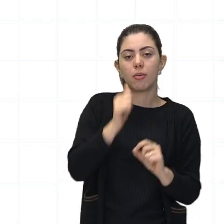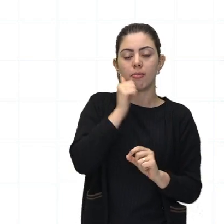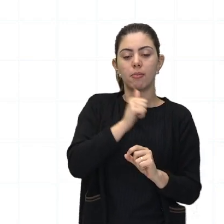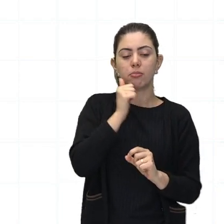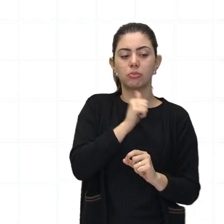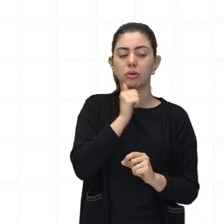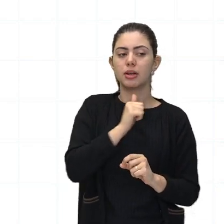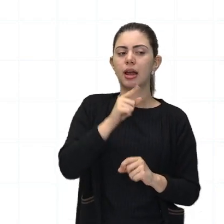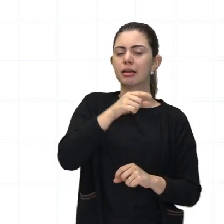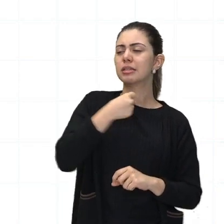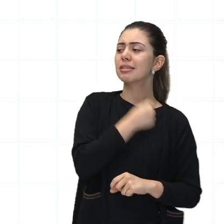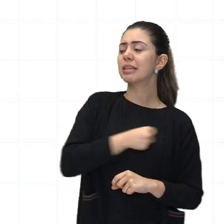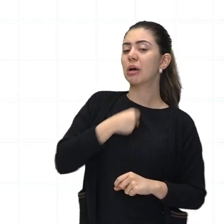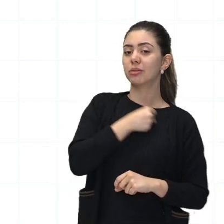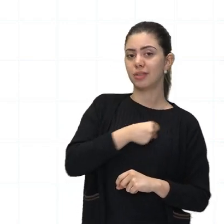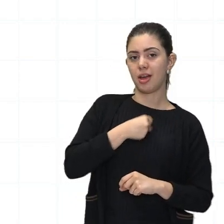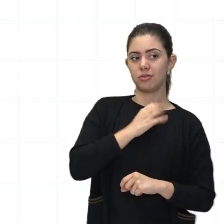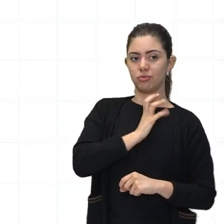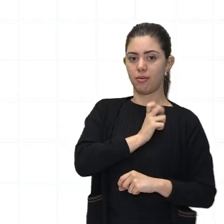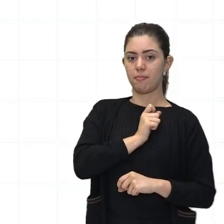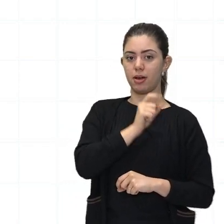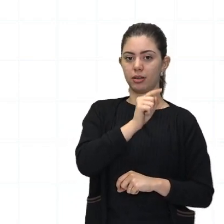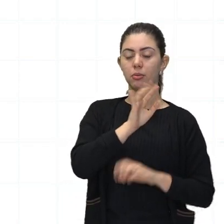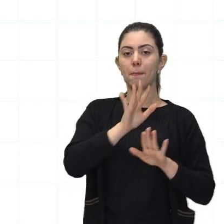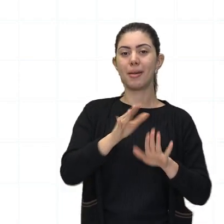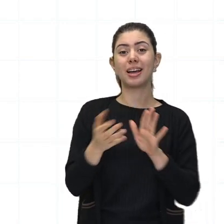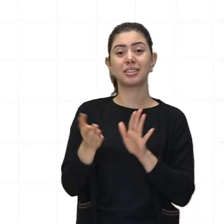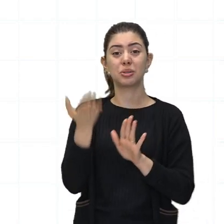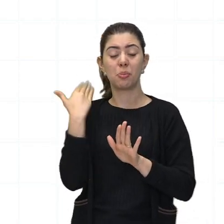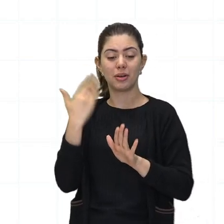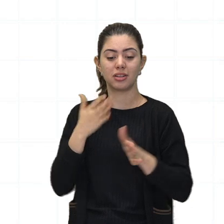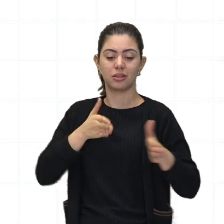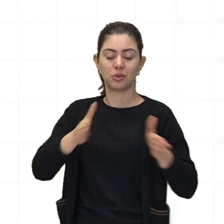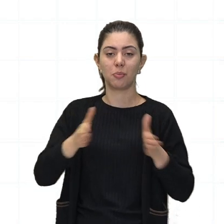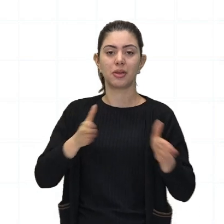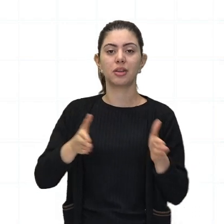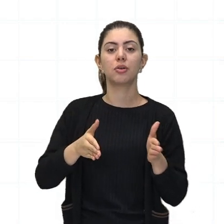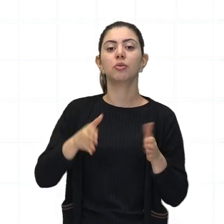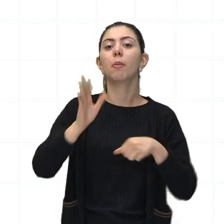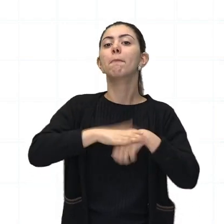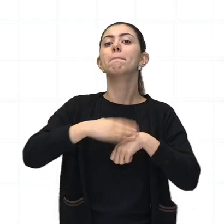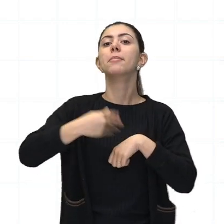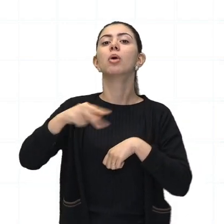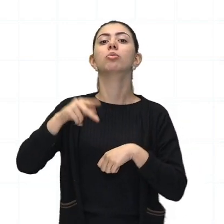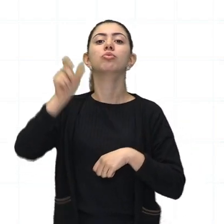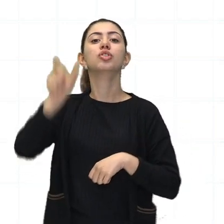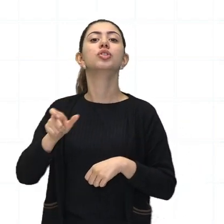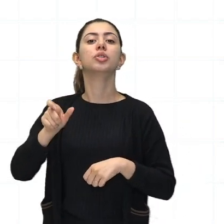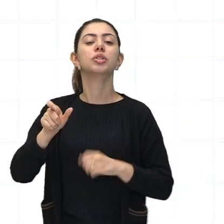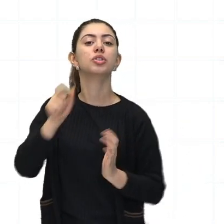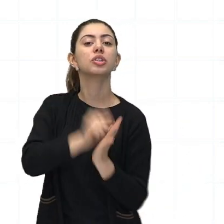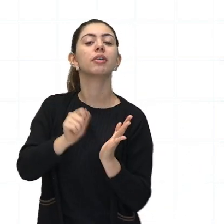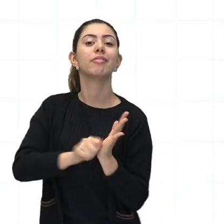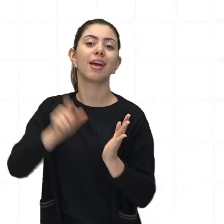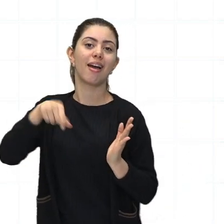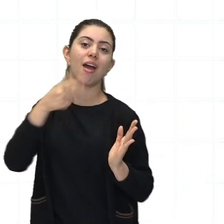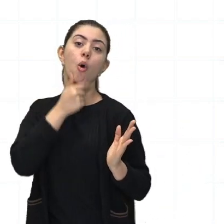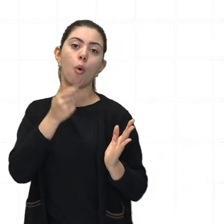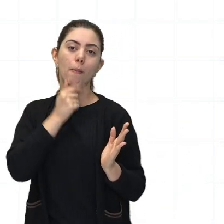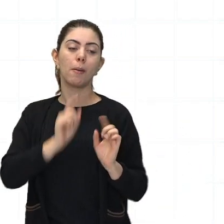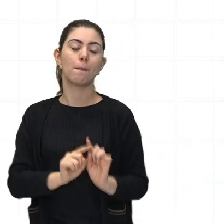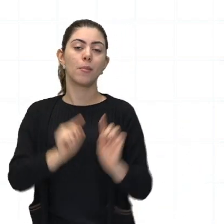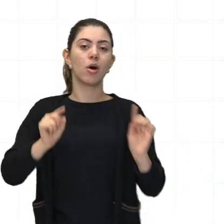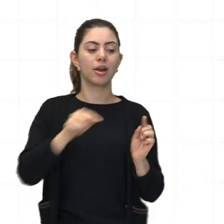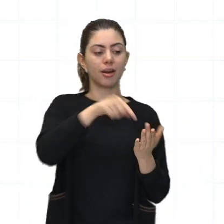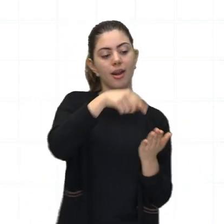amado. Só que quem escrevia os poemas nessa época eram os homens. Então o autor é um homem, mas o eu lírico ele